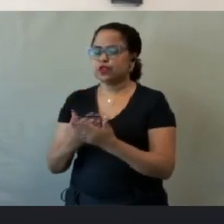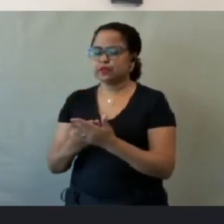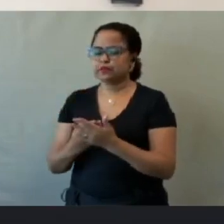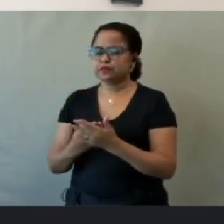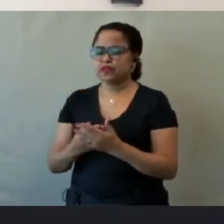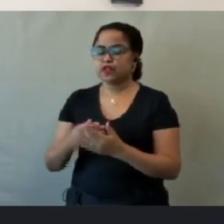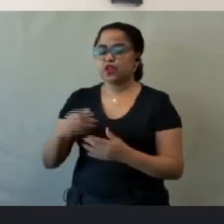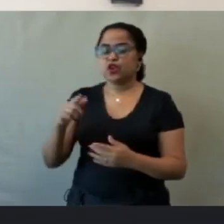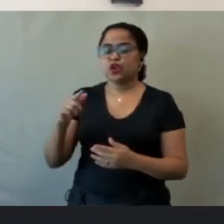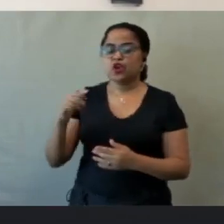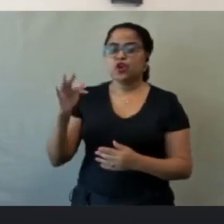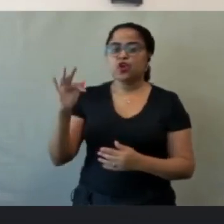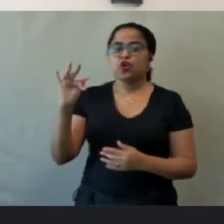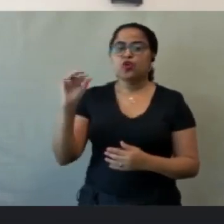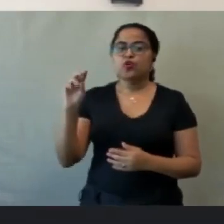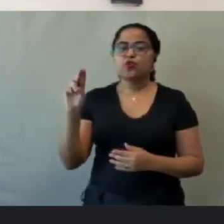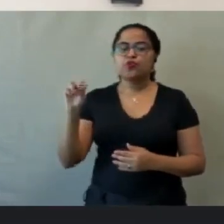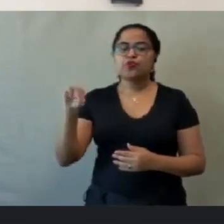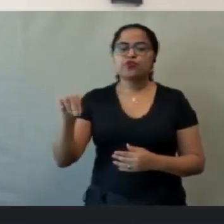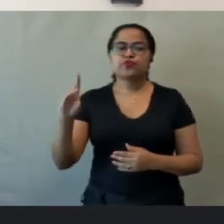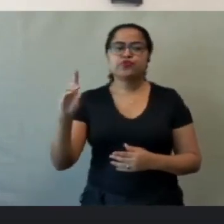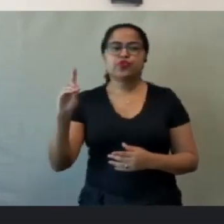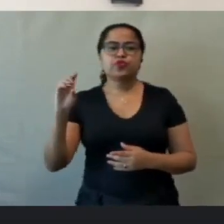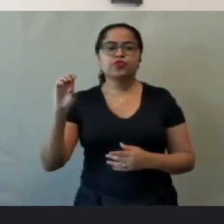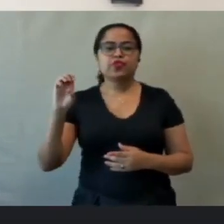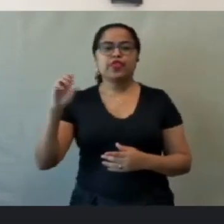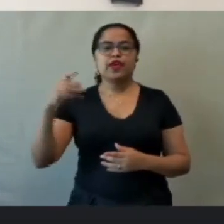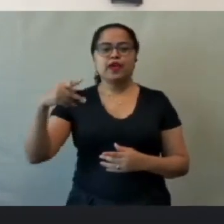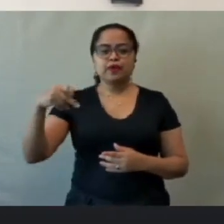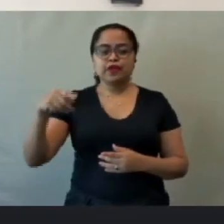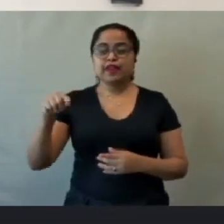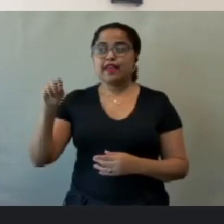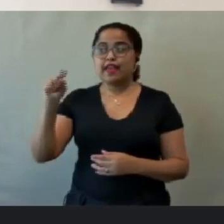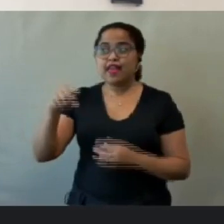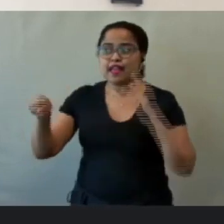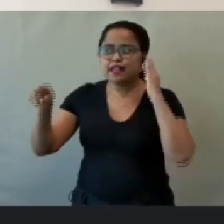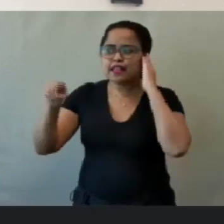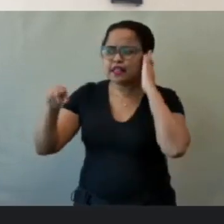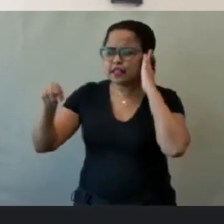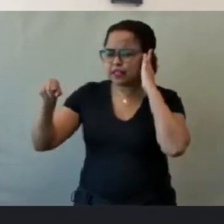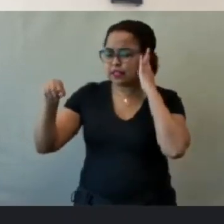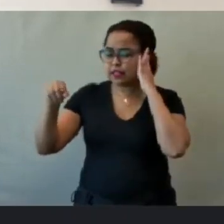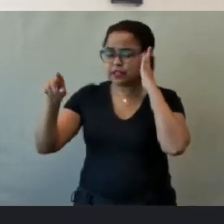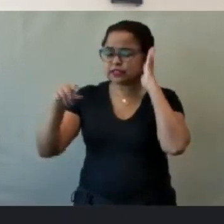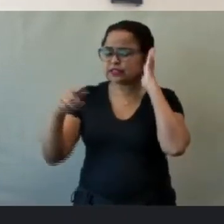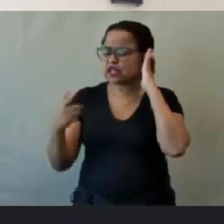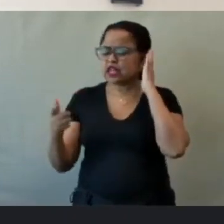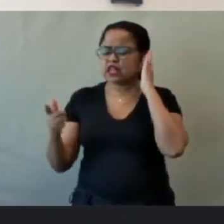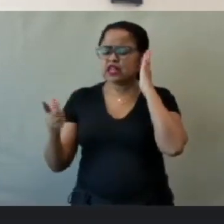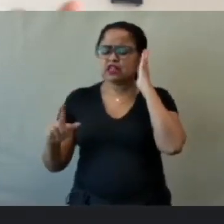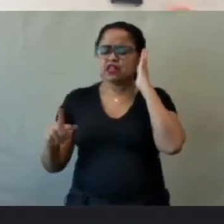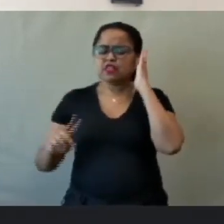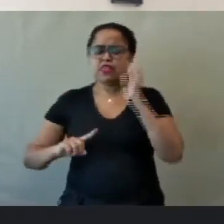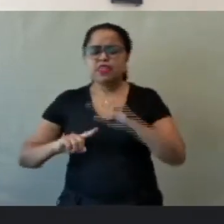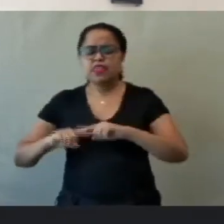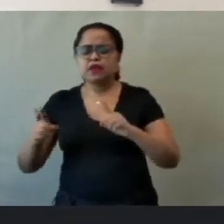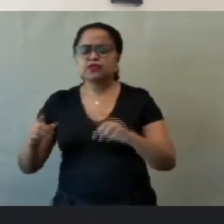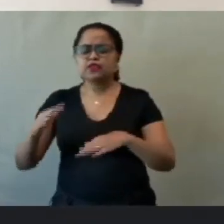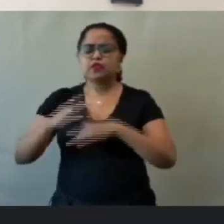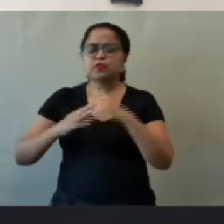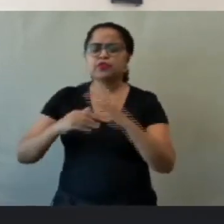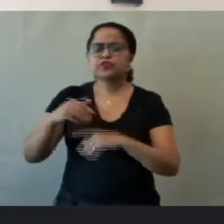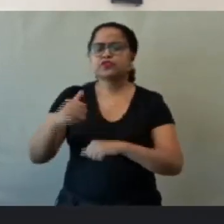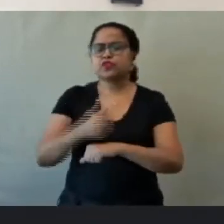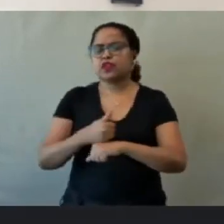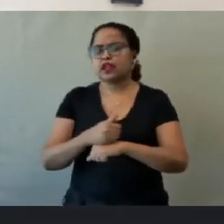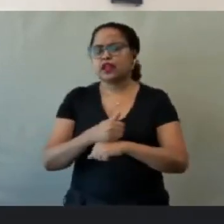pagar profissional da educação. Eles não são profissionais da educação. Nós defendemos e queremos a parceria da saúde